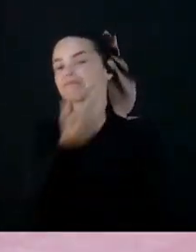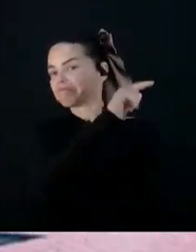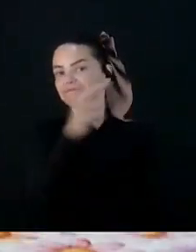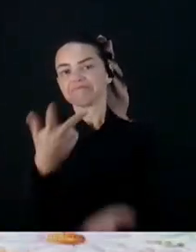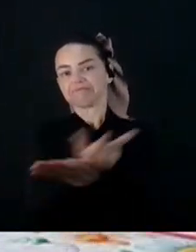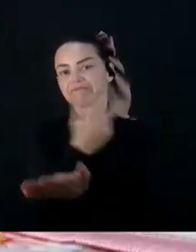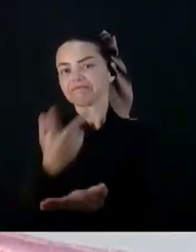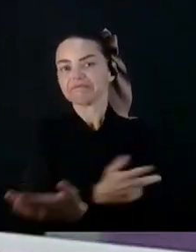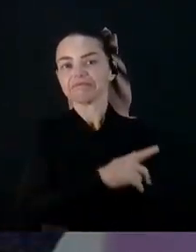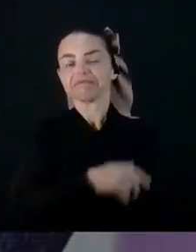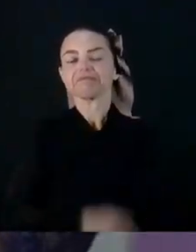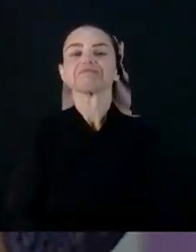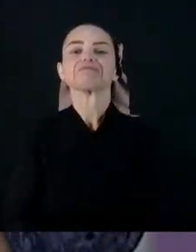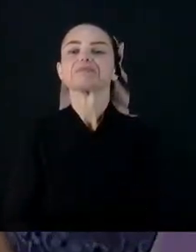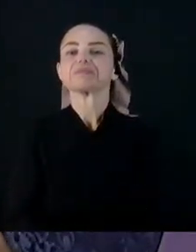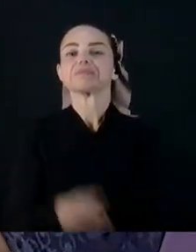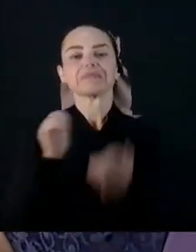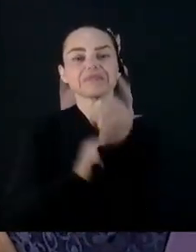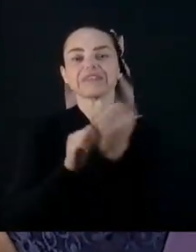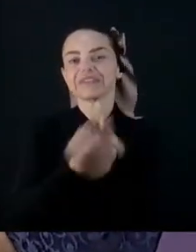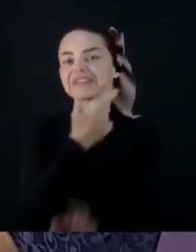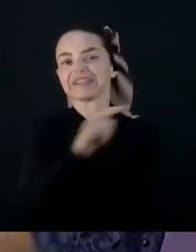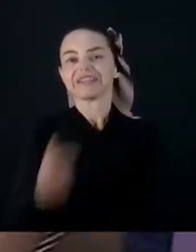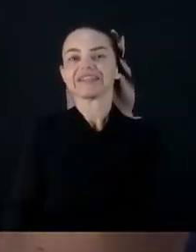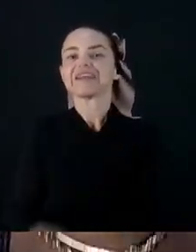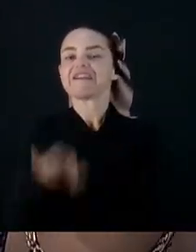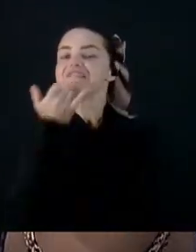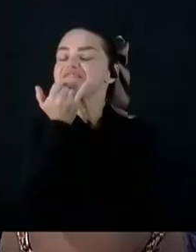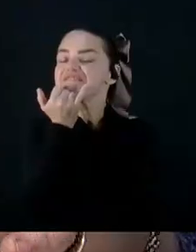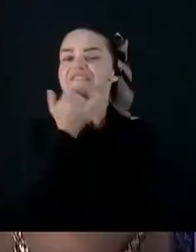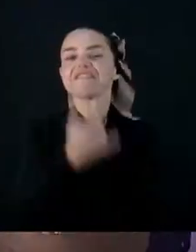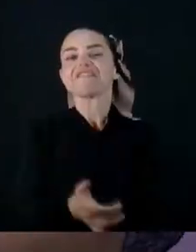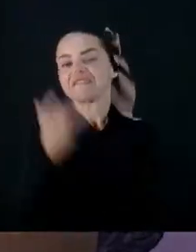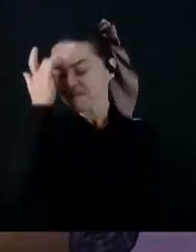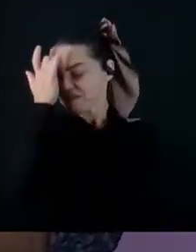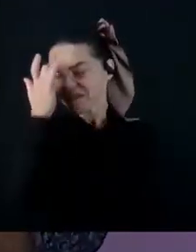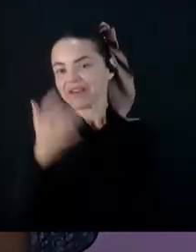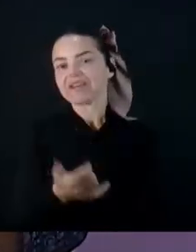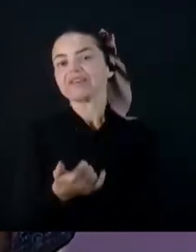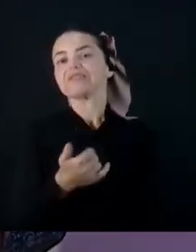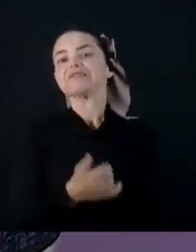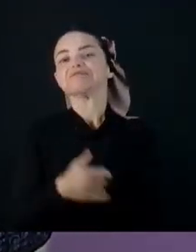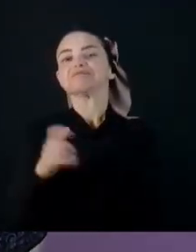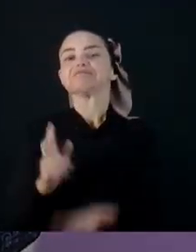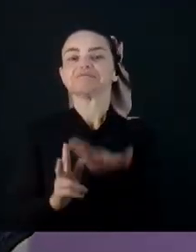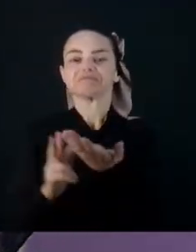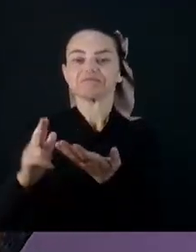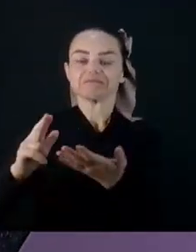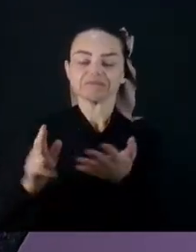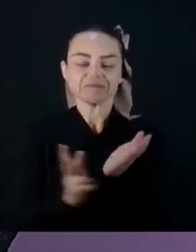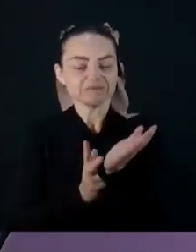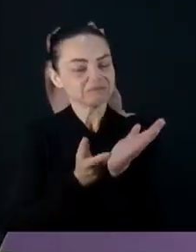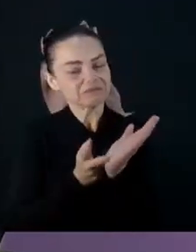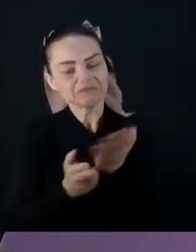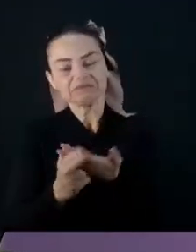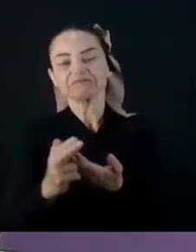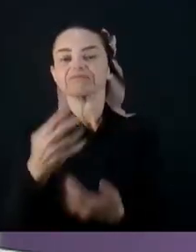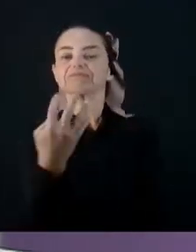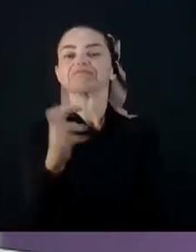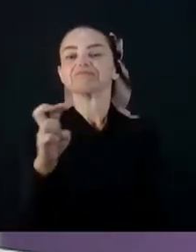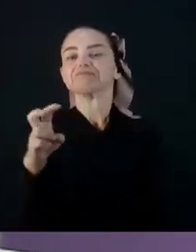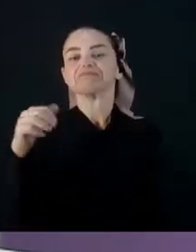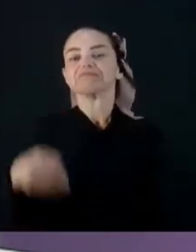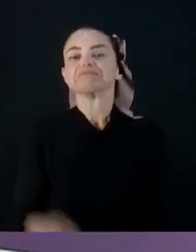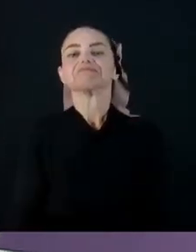Não tem segredo. E não tem desculpa. É verdade. É só fazer um círculo, Uhum. descer 4 ou 5 centímetros e dar